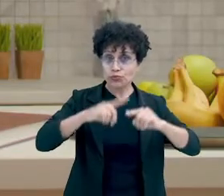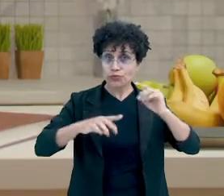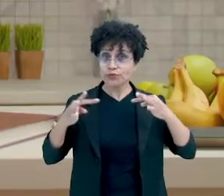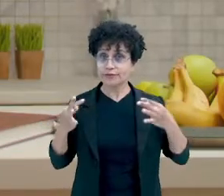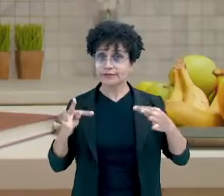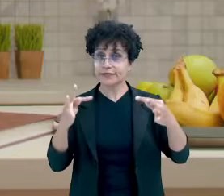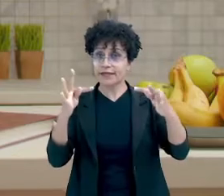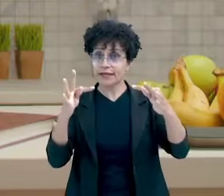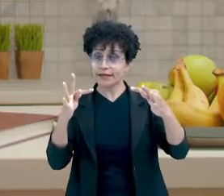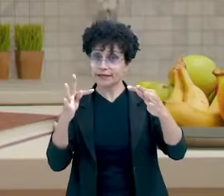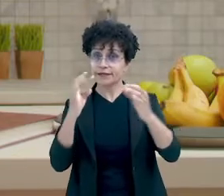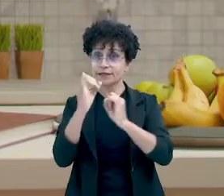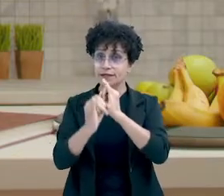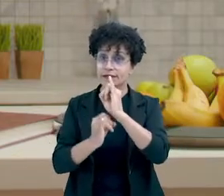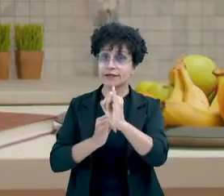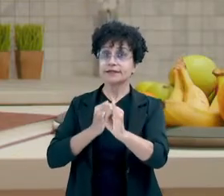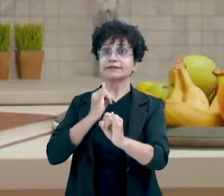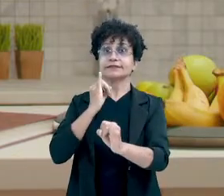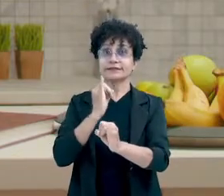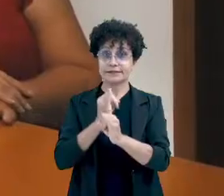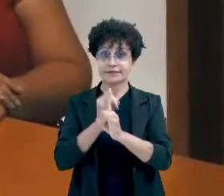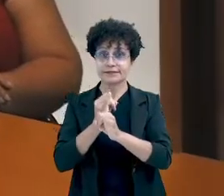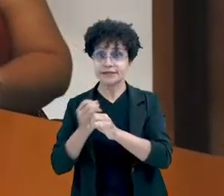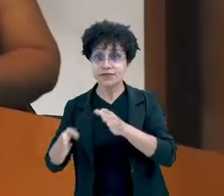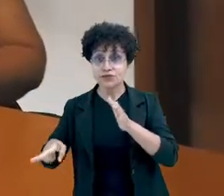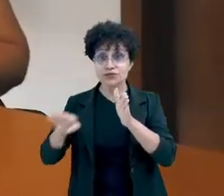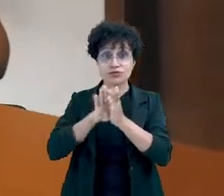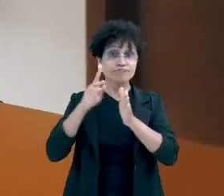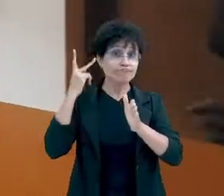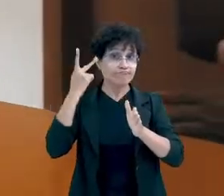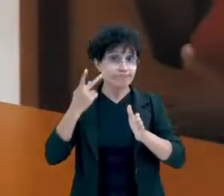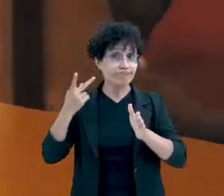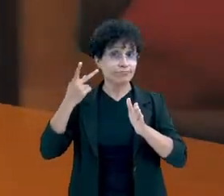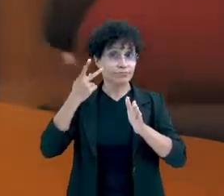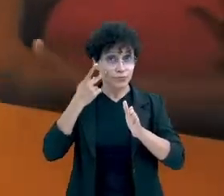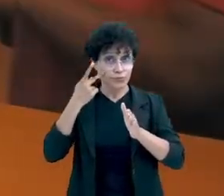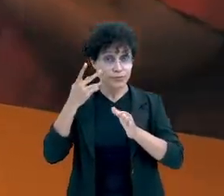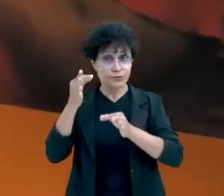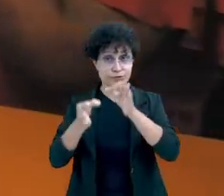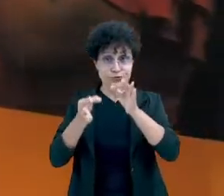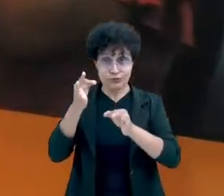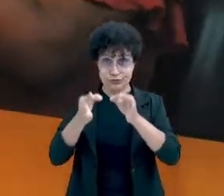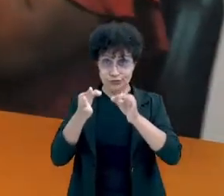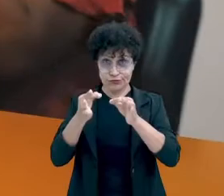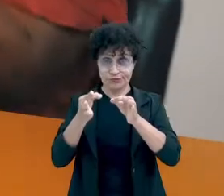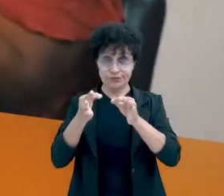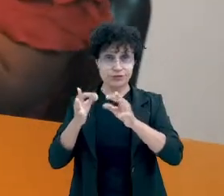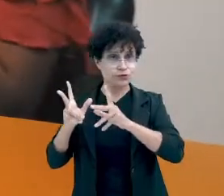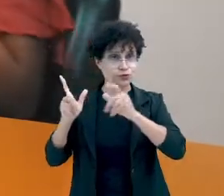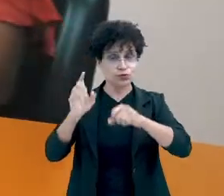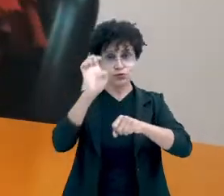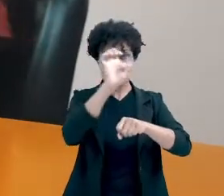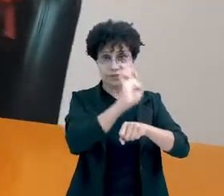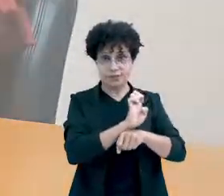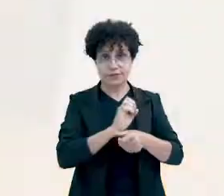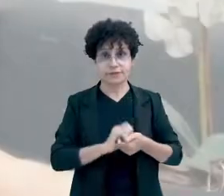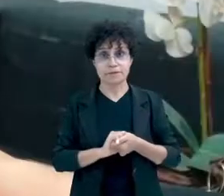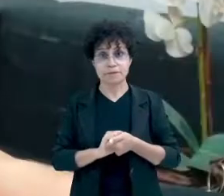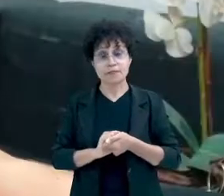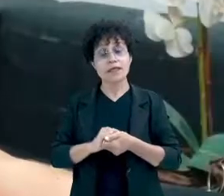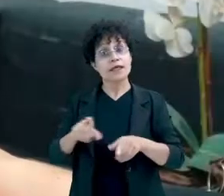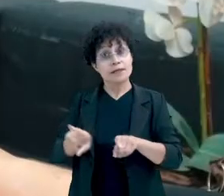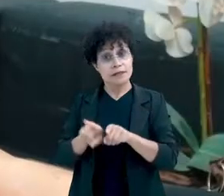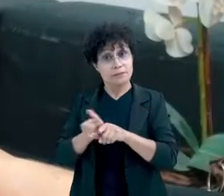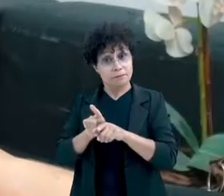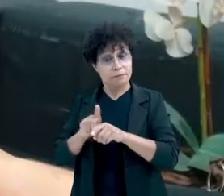ferramentas tecnológicas e da internet, tem chegado às promotorias de justiça de todo o Estado. A